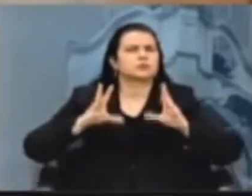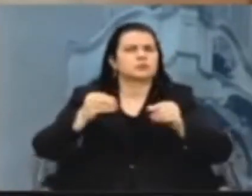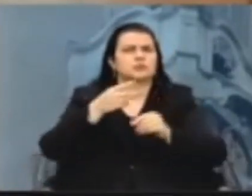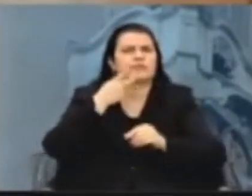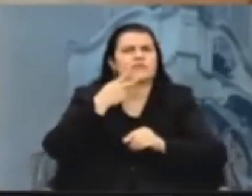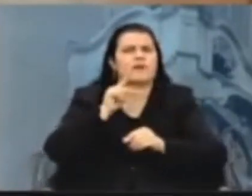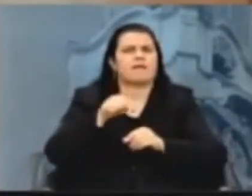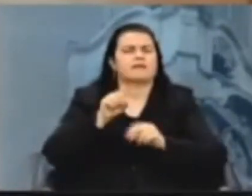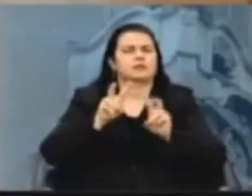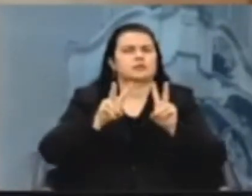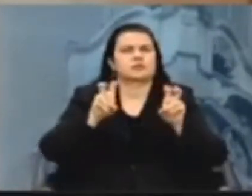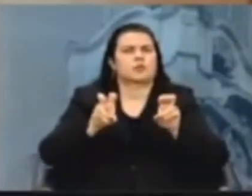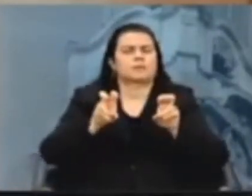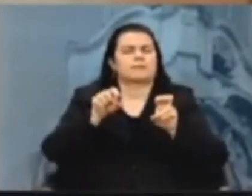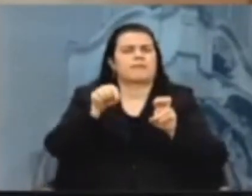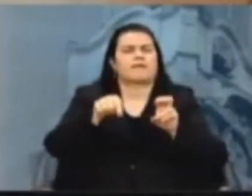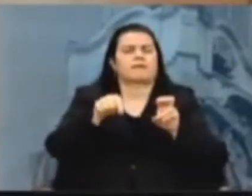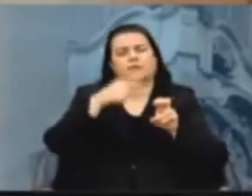públicas brasileiras.